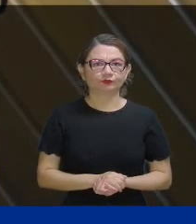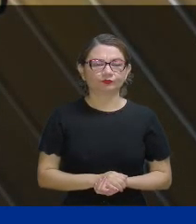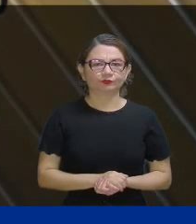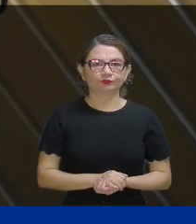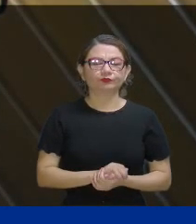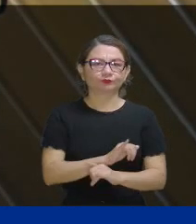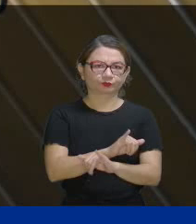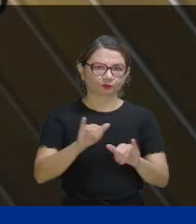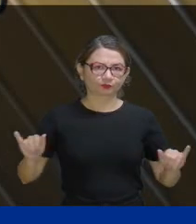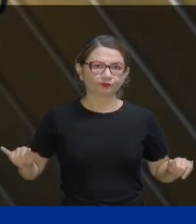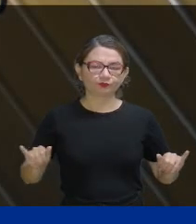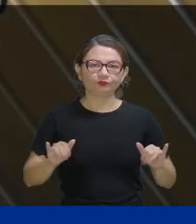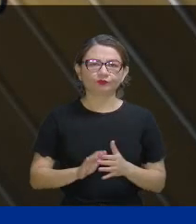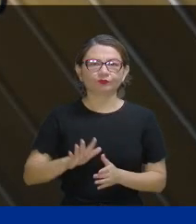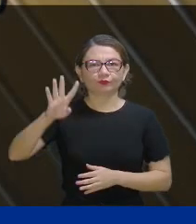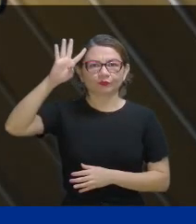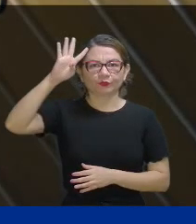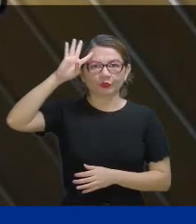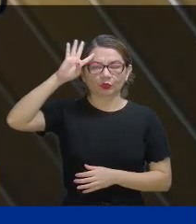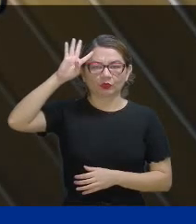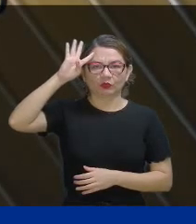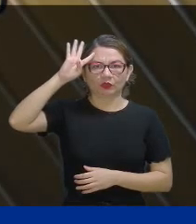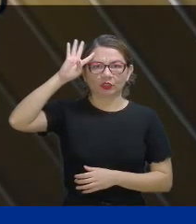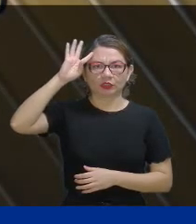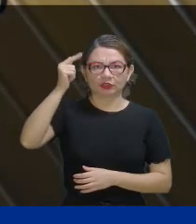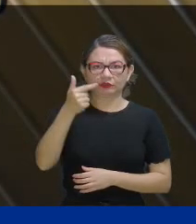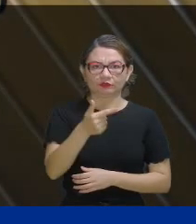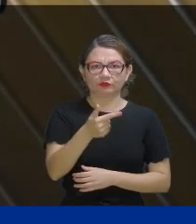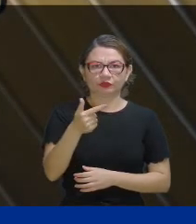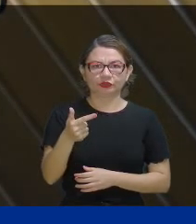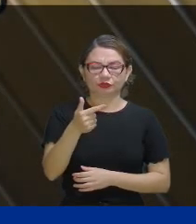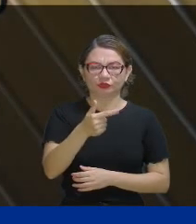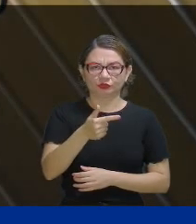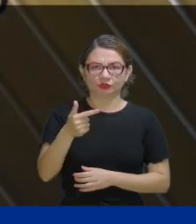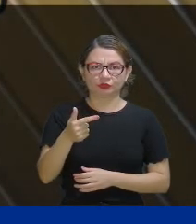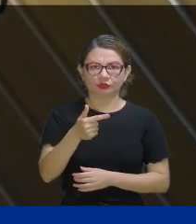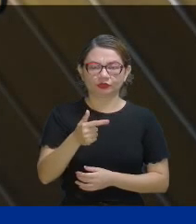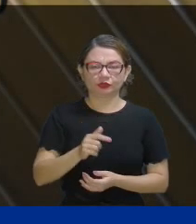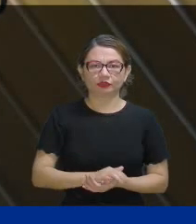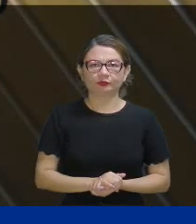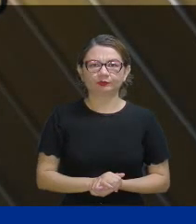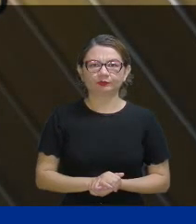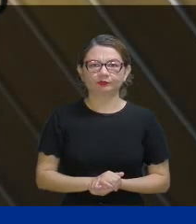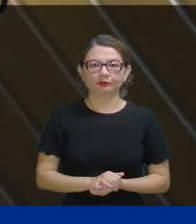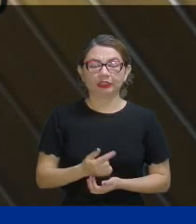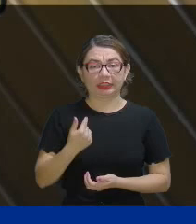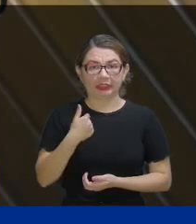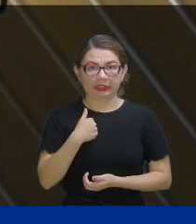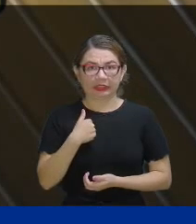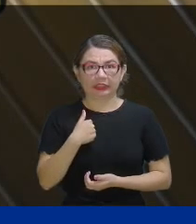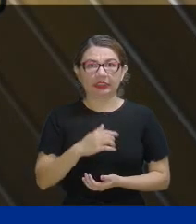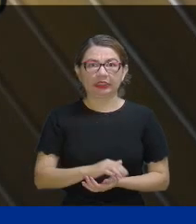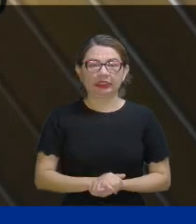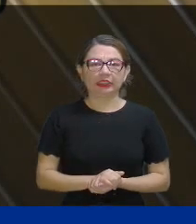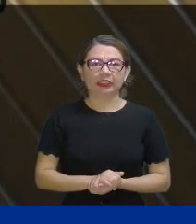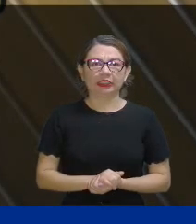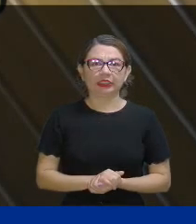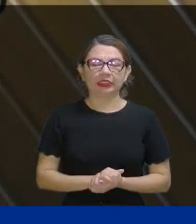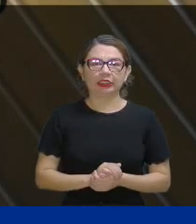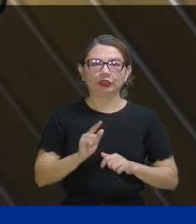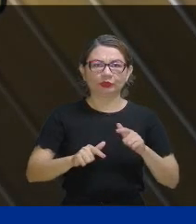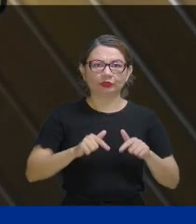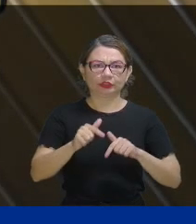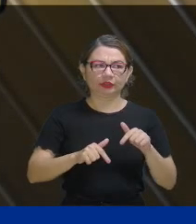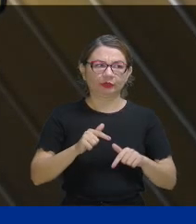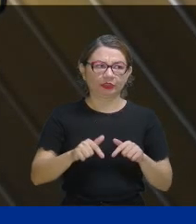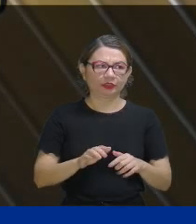deixar registrado que na quarta-feira Foco dia na 22, juíza né, Tina Souza. doutora Milene? Sim, eu estarei, então, em plantão nesse dia,